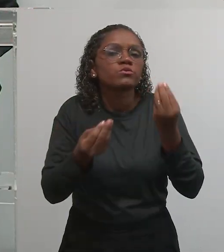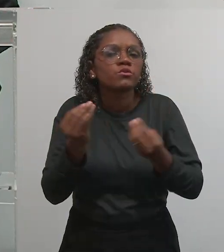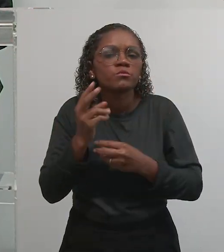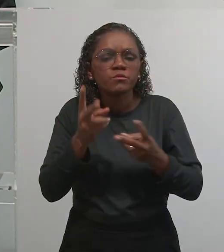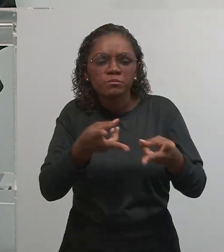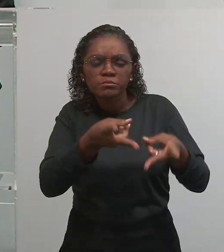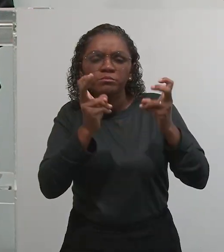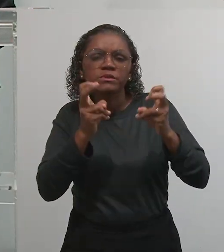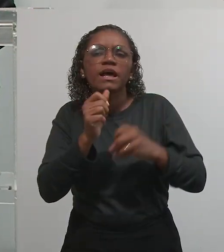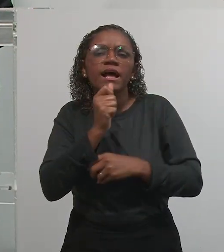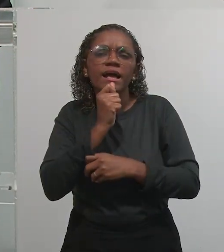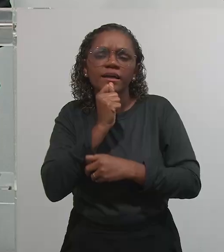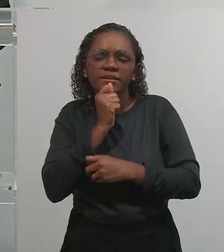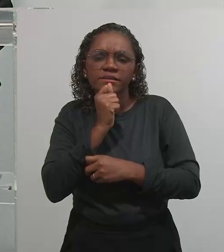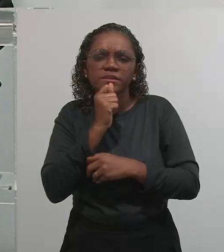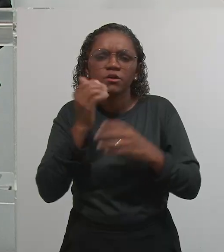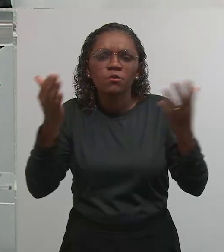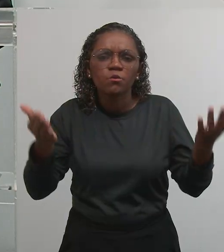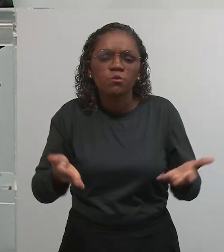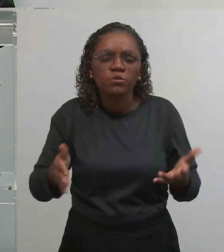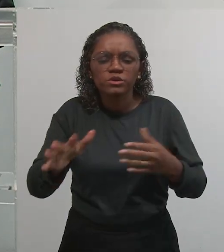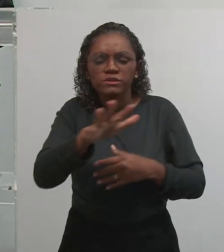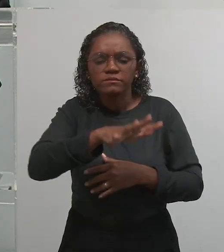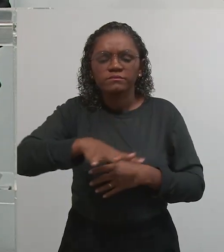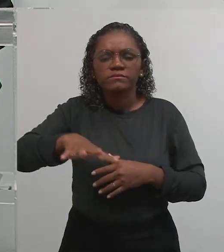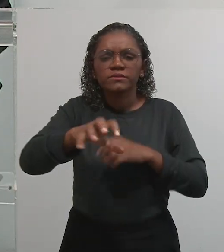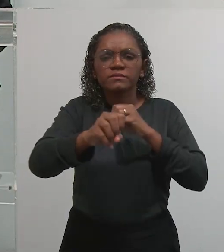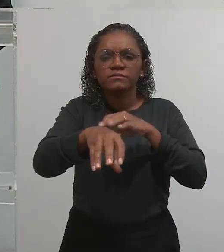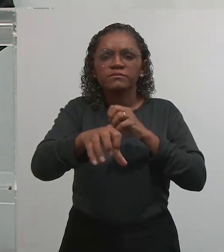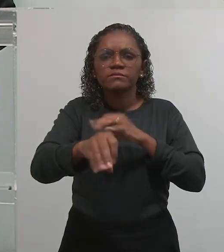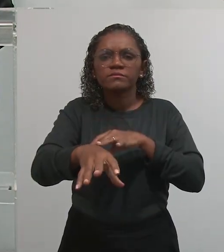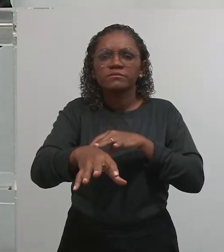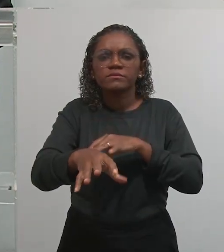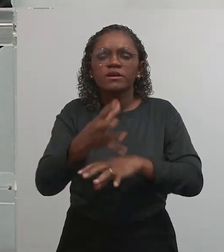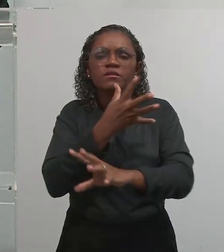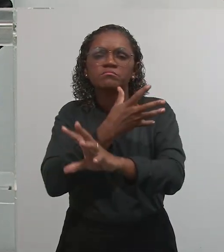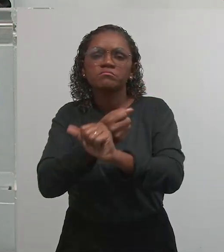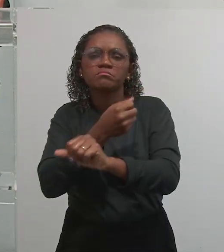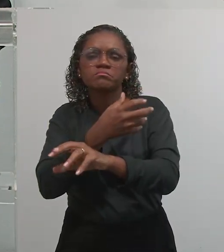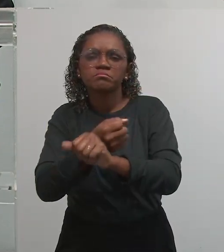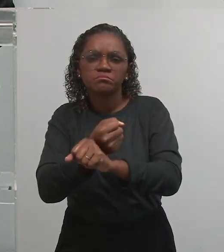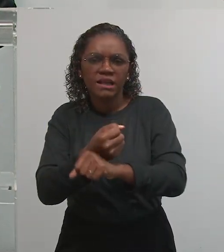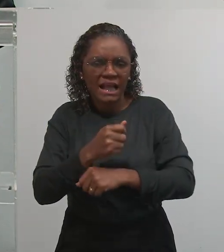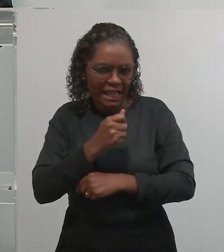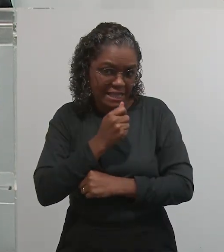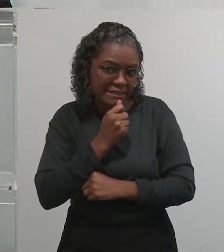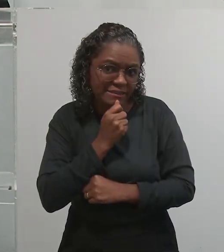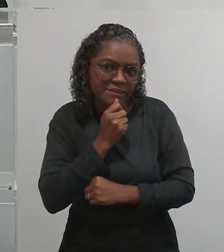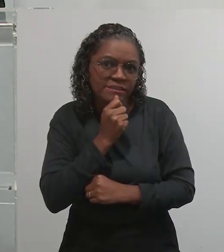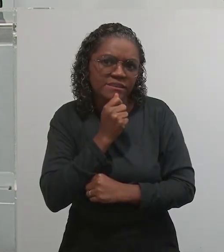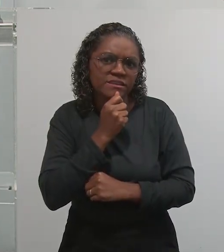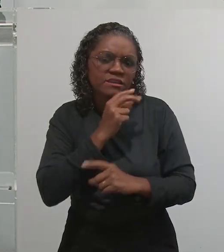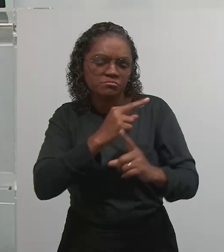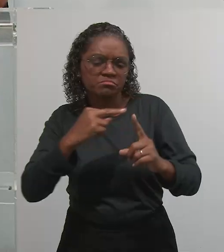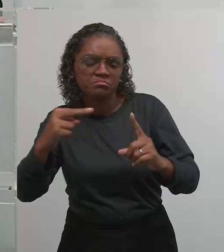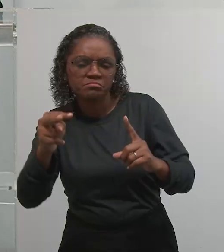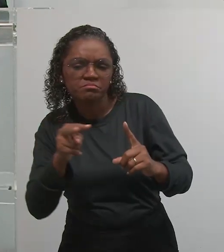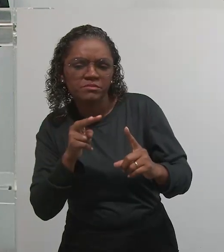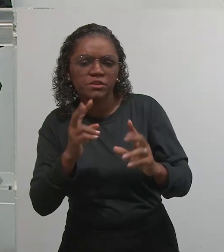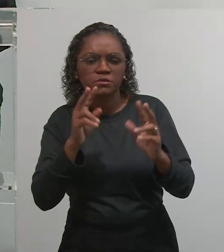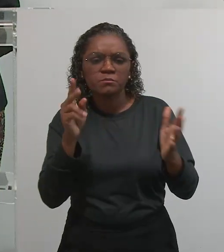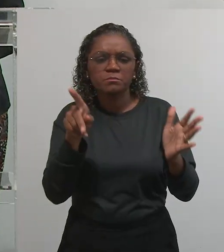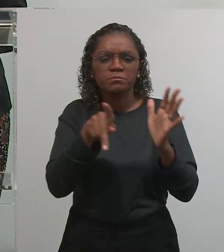atuais ainda, na prática educacional, no ensino-aprendizagem? Será que nós estamos vivendo uma perspectiva mais